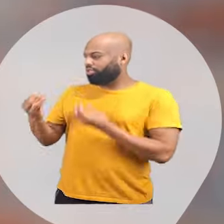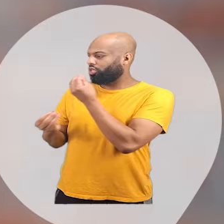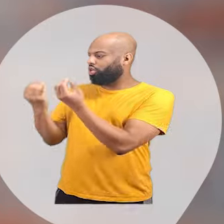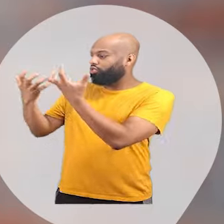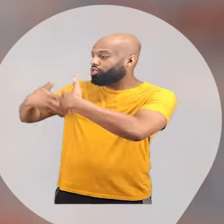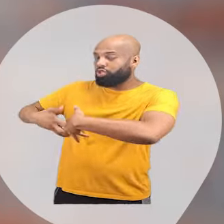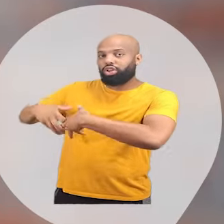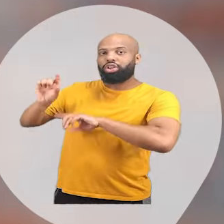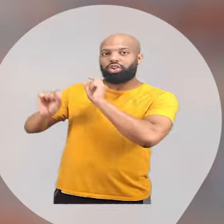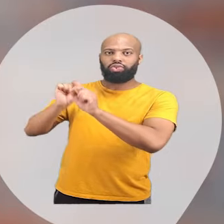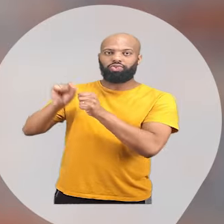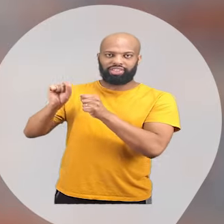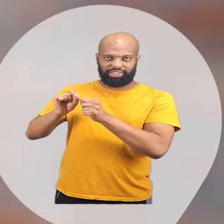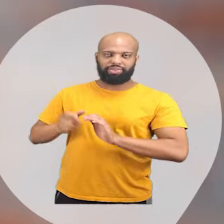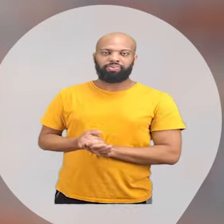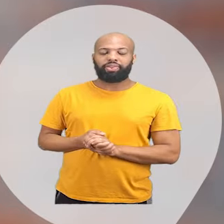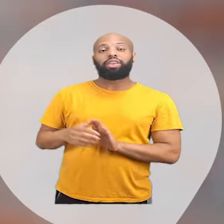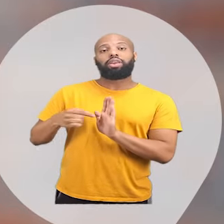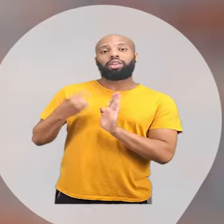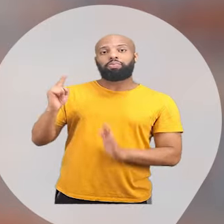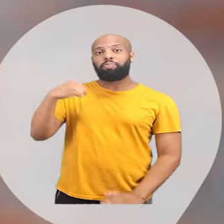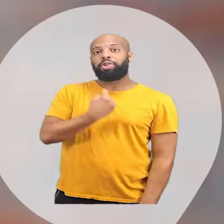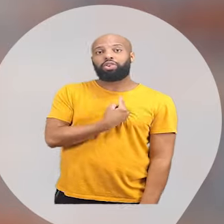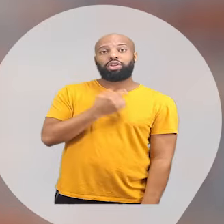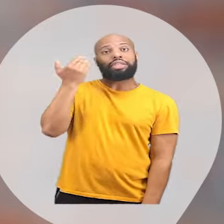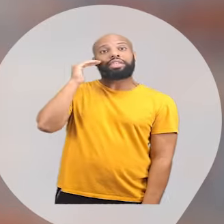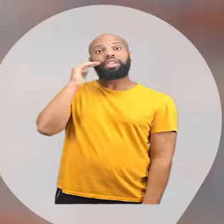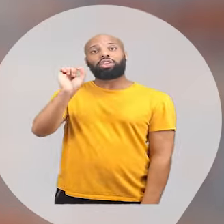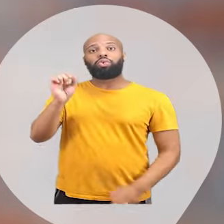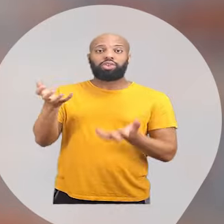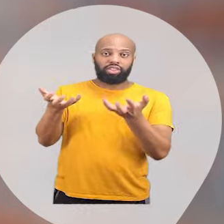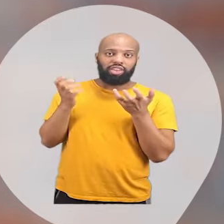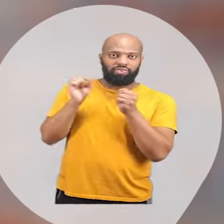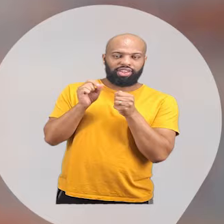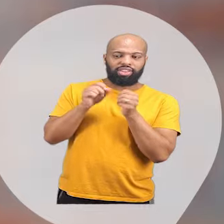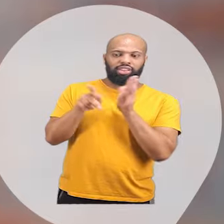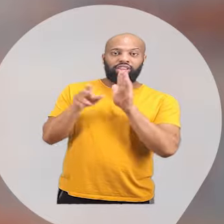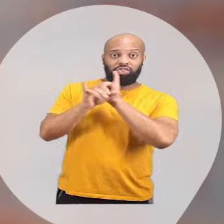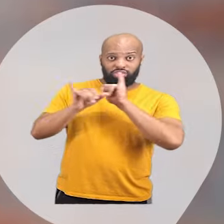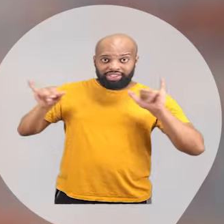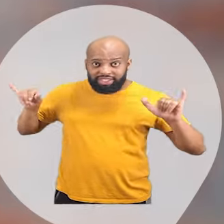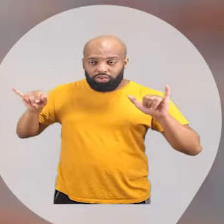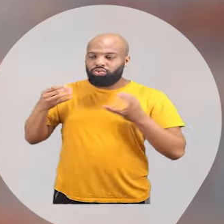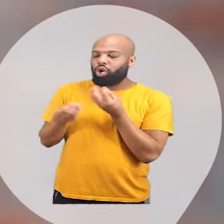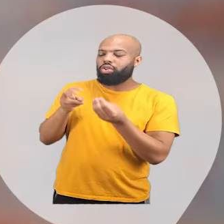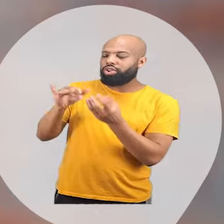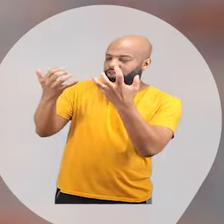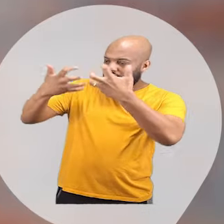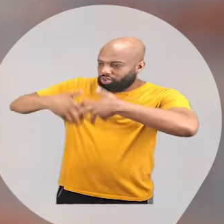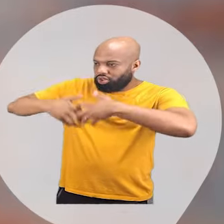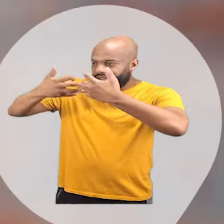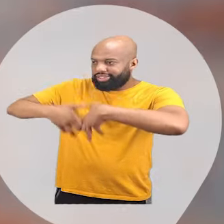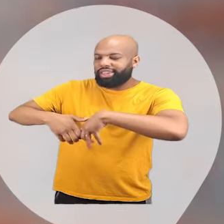Como funciona o dia a dia do que fazer primeiro a gente entende o que que a gente quer fazer da divulgação seja ela orgânica